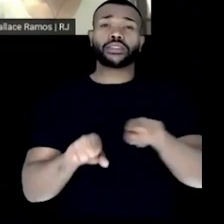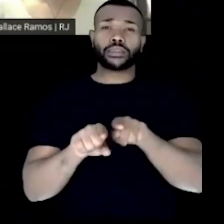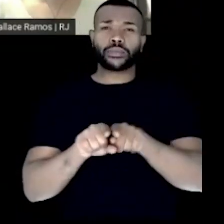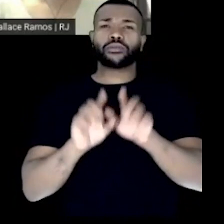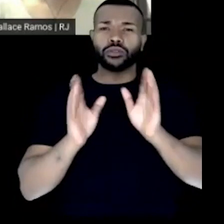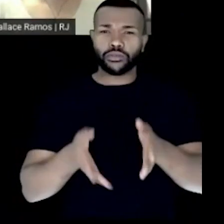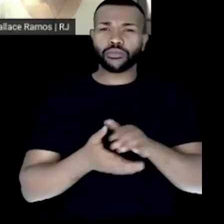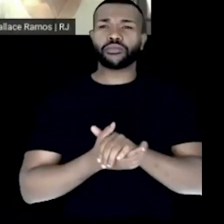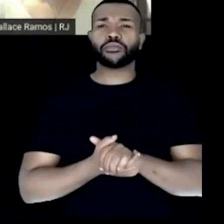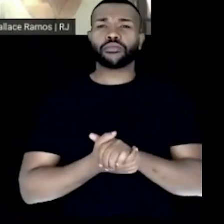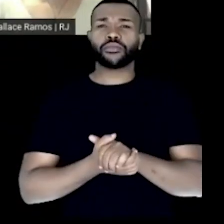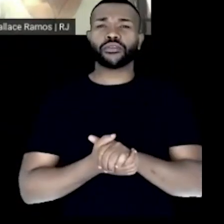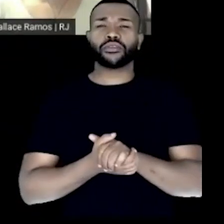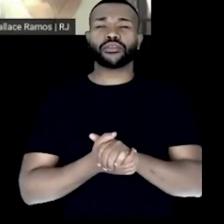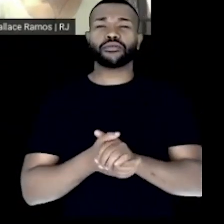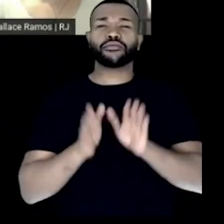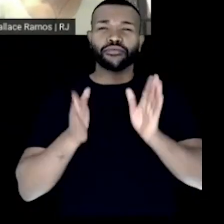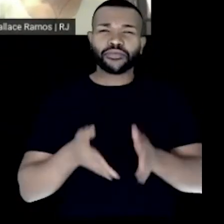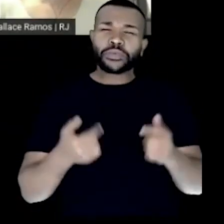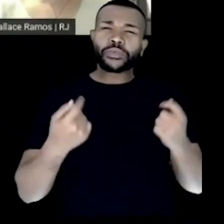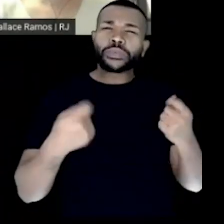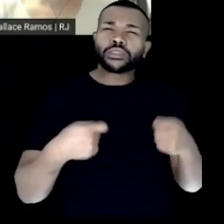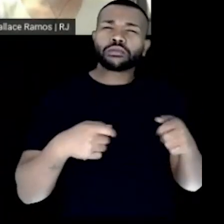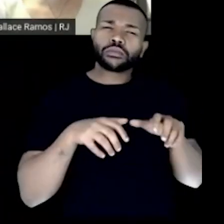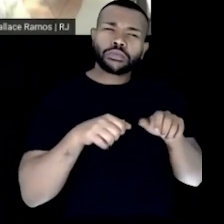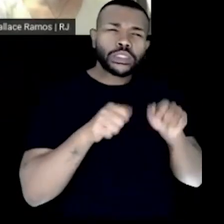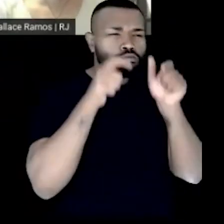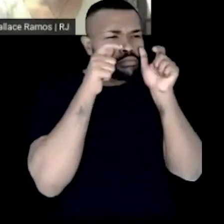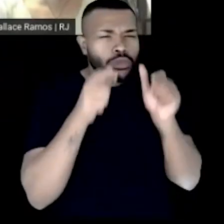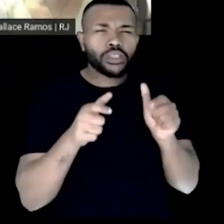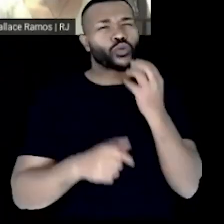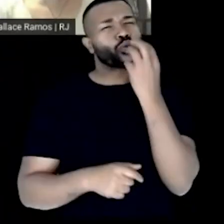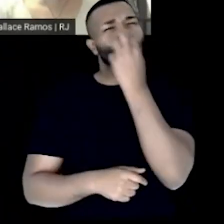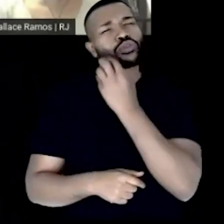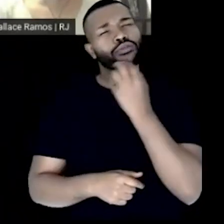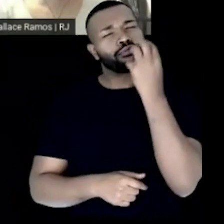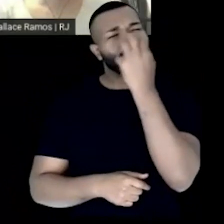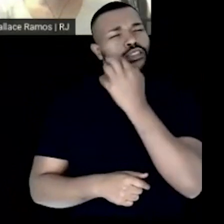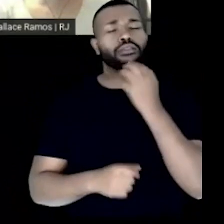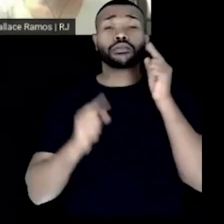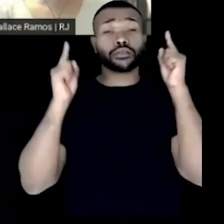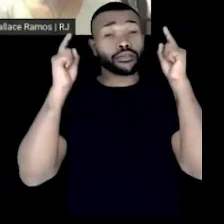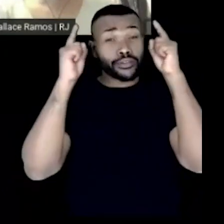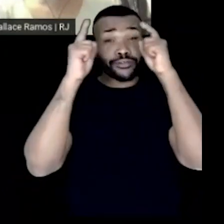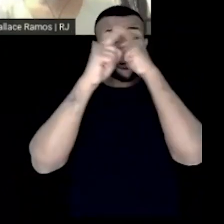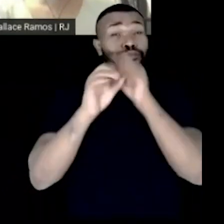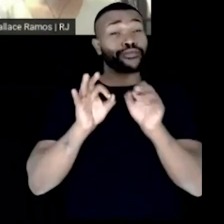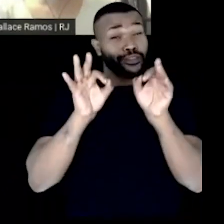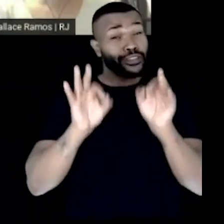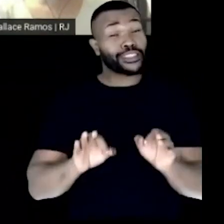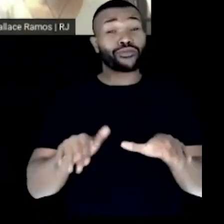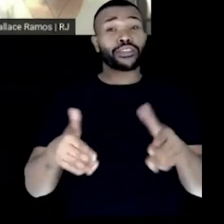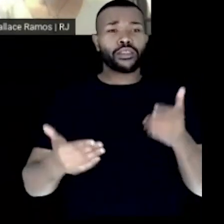mais deles, sabe? Então, exigiam mais esse tipo de mais apego, mais interesse romântico e tudo mais. E é bem